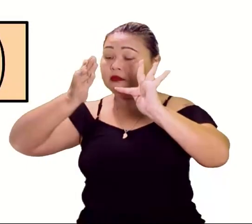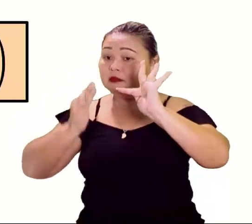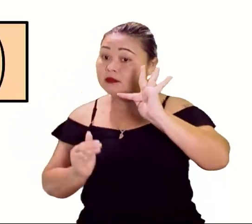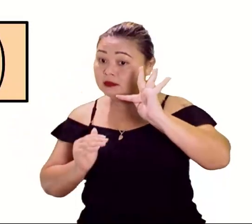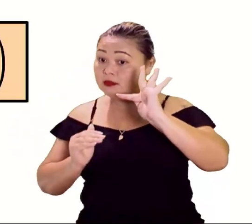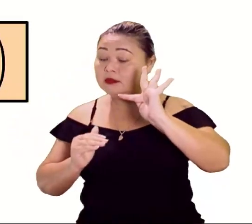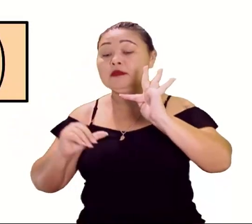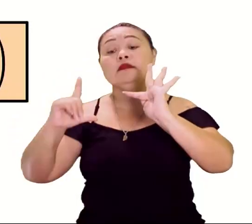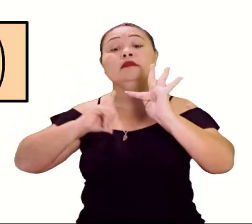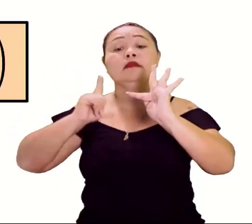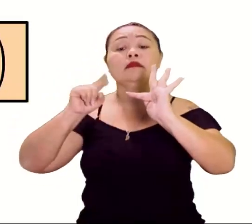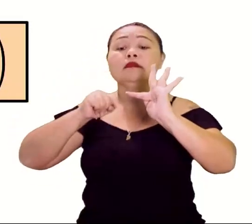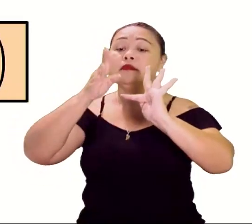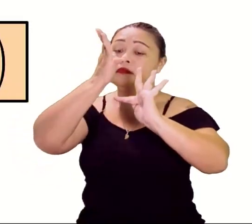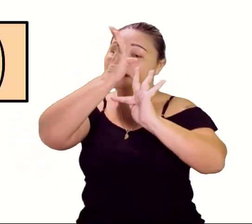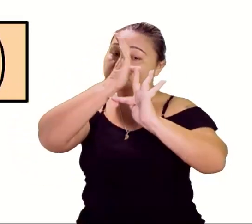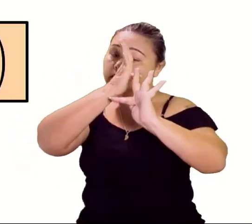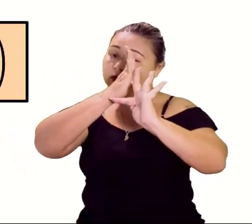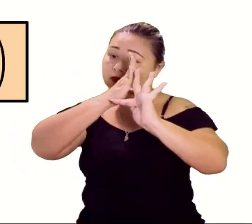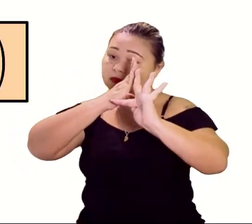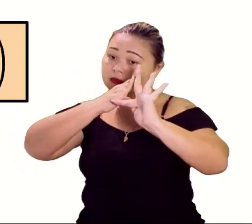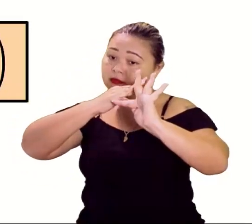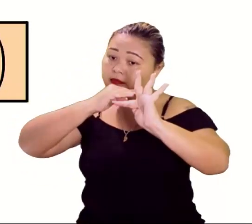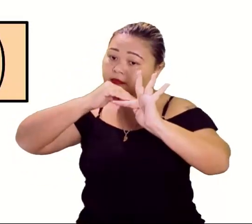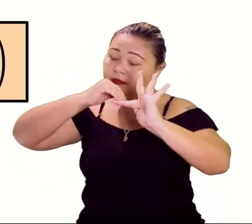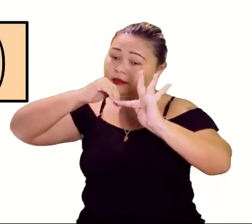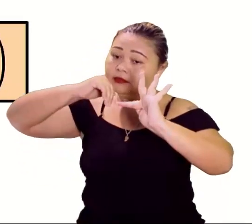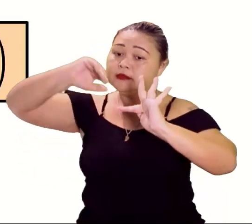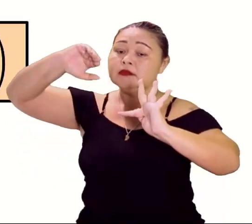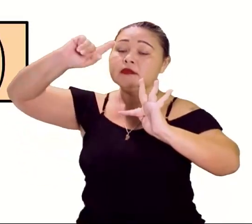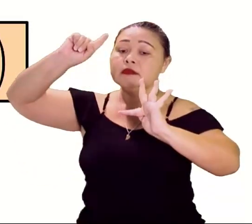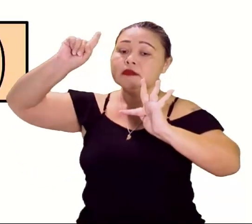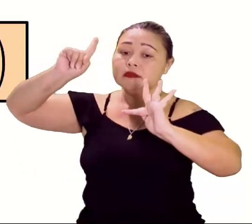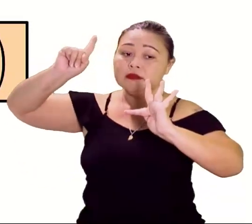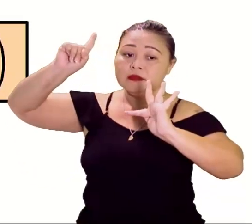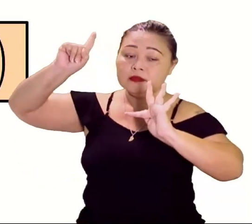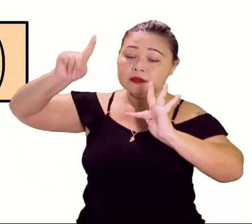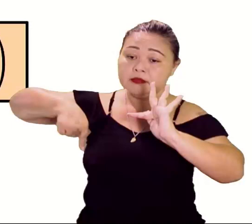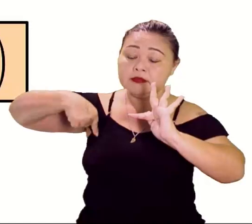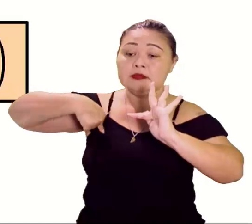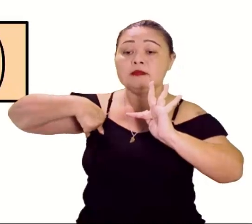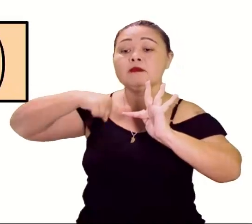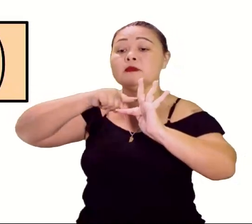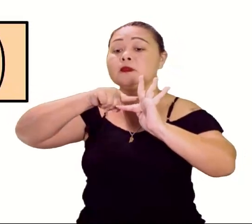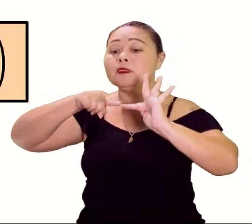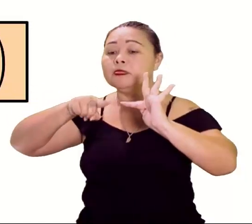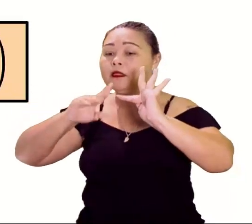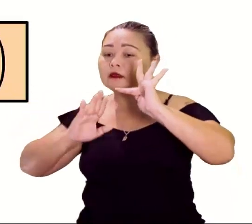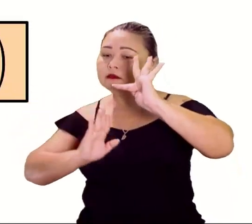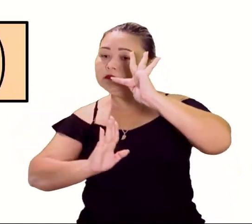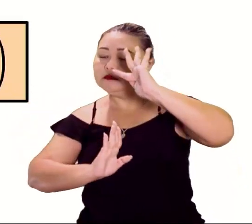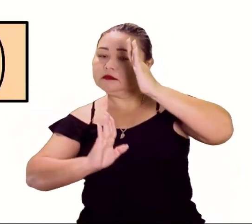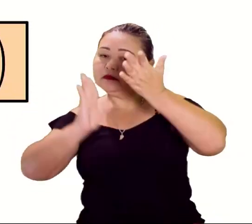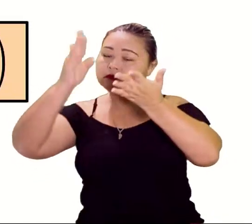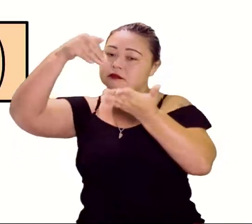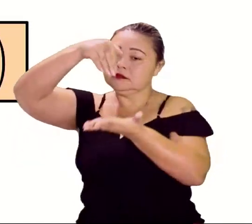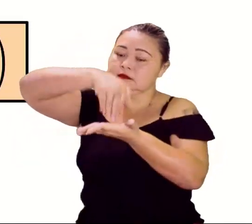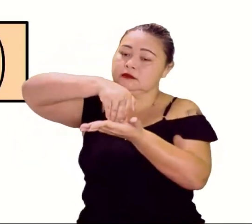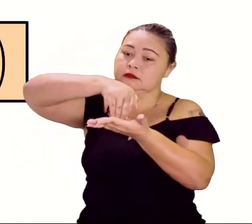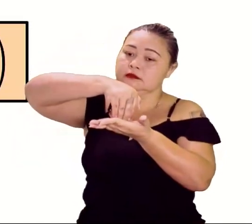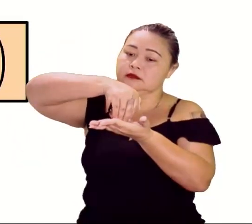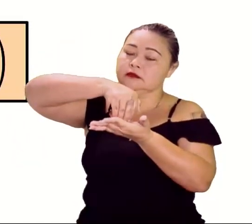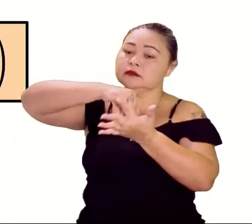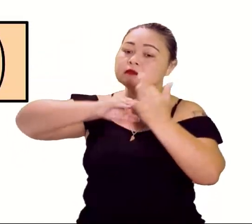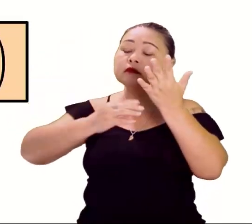baixo. Se a concavidade está aberta para cima, então a minha função vai ter um ponto de mínimo, ou seja,